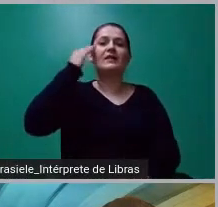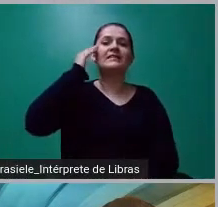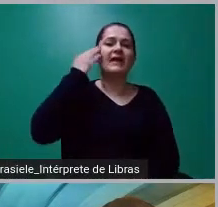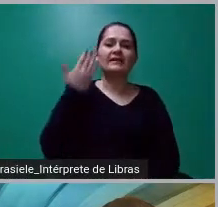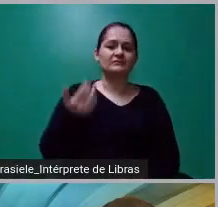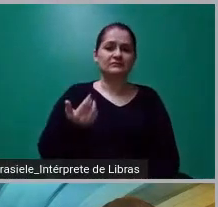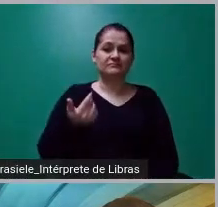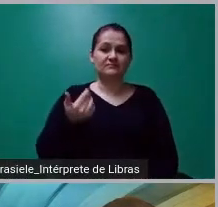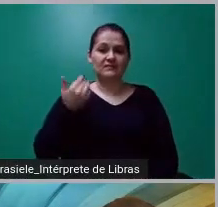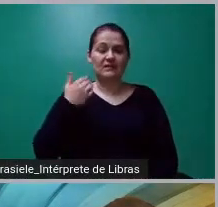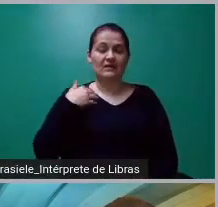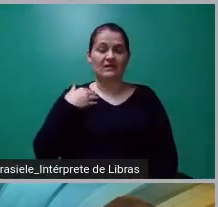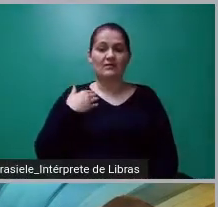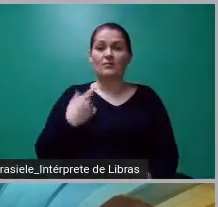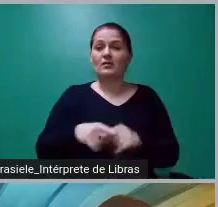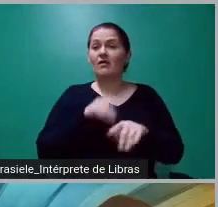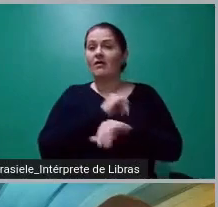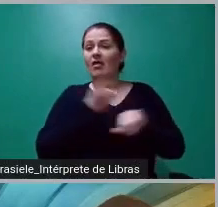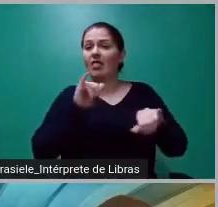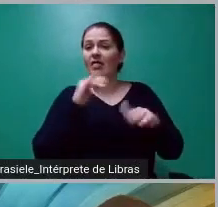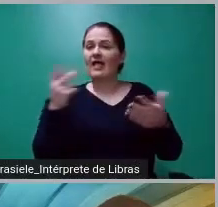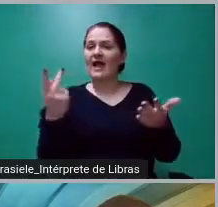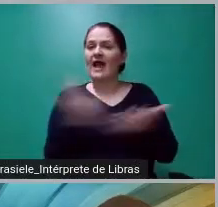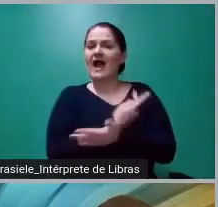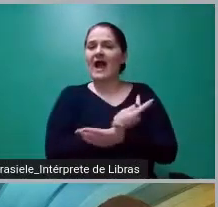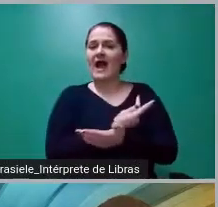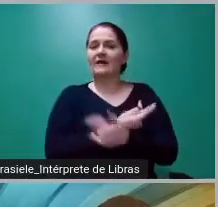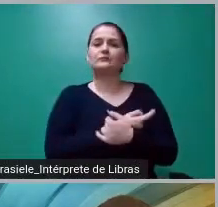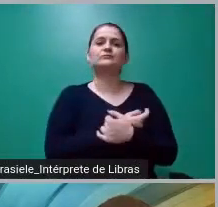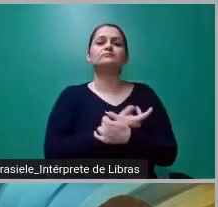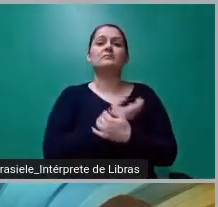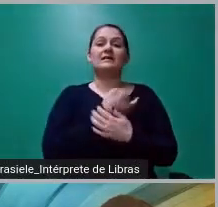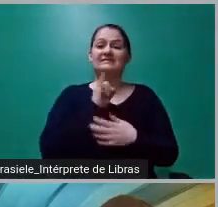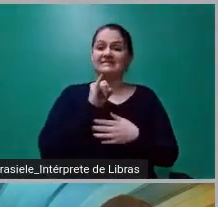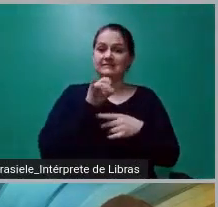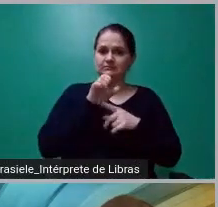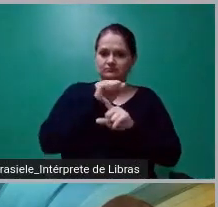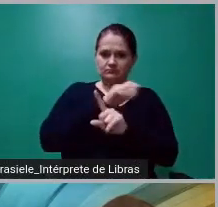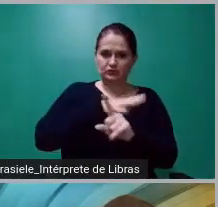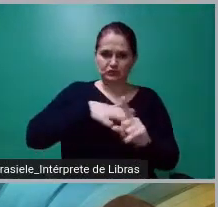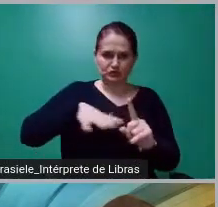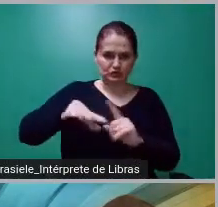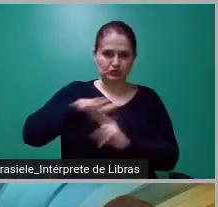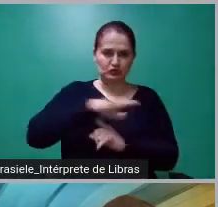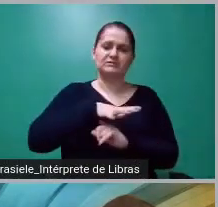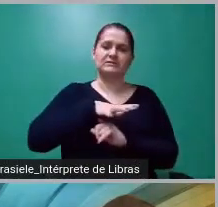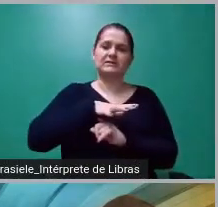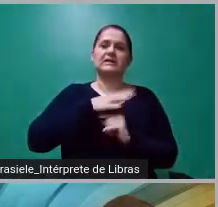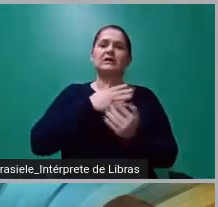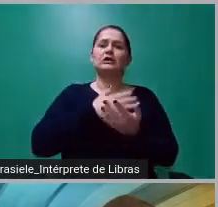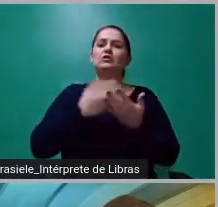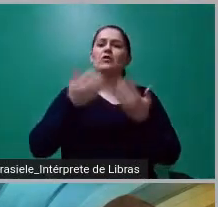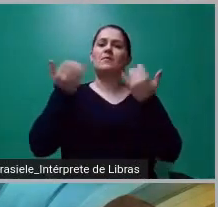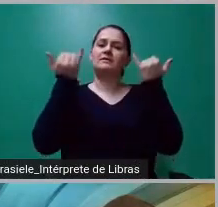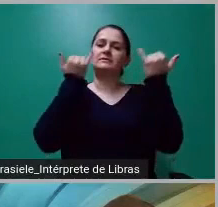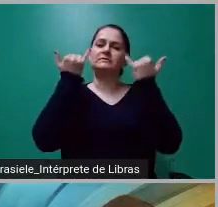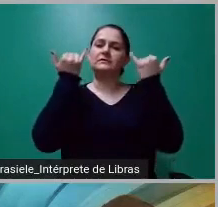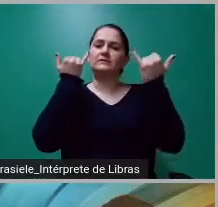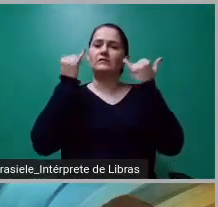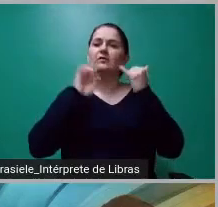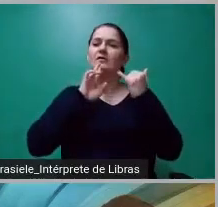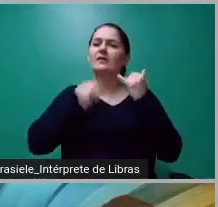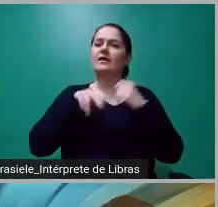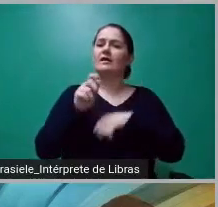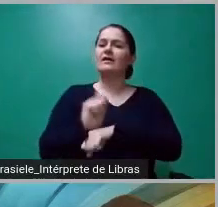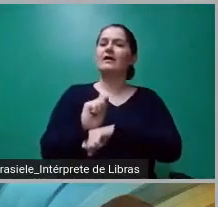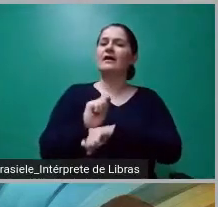Aí que está a questão. Se a sociedade tomar conhecimento dos resultados da auditoria, imediatamente